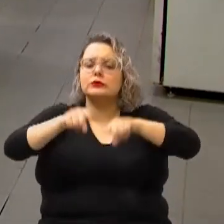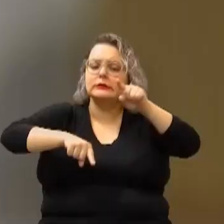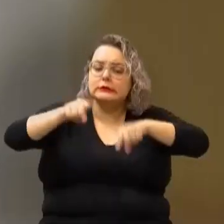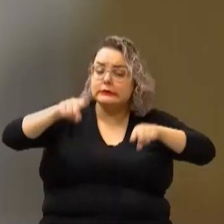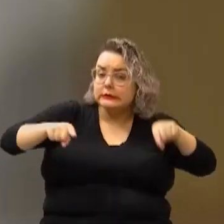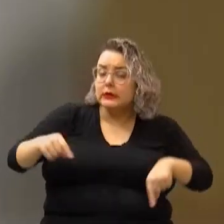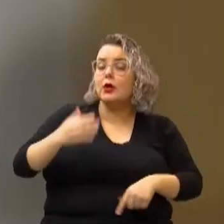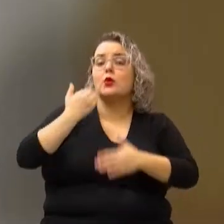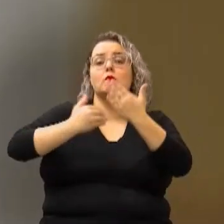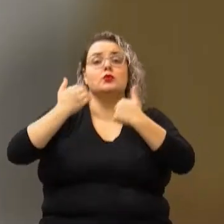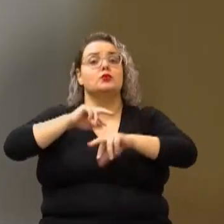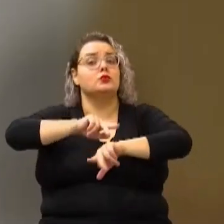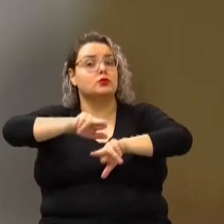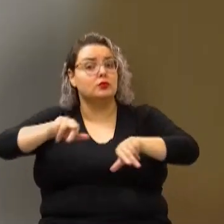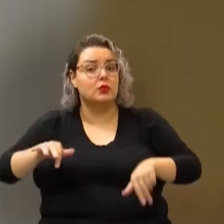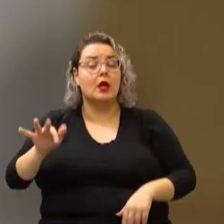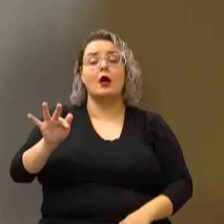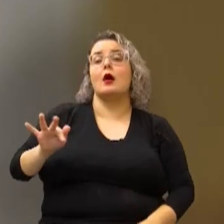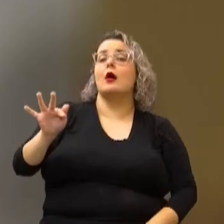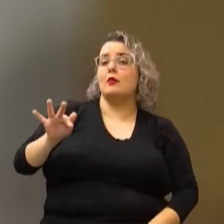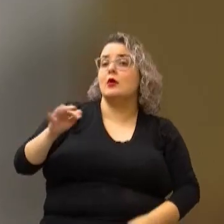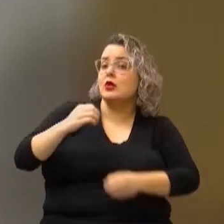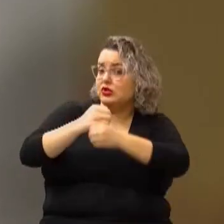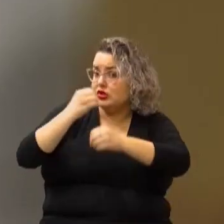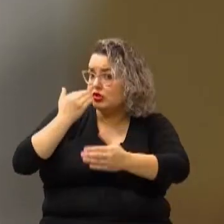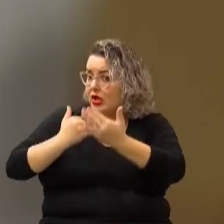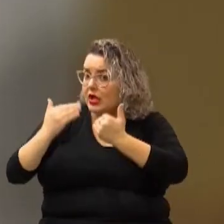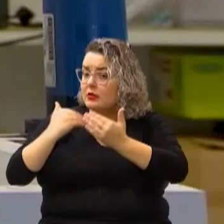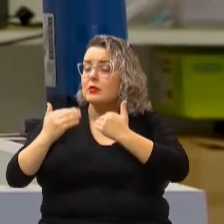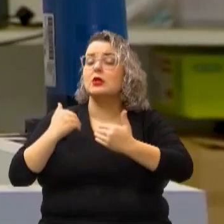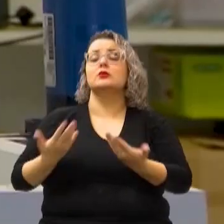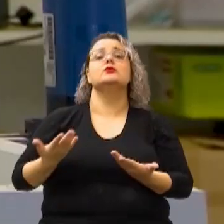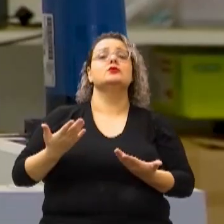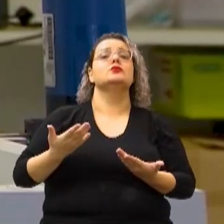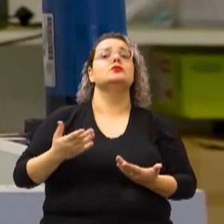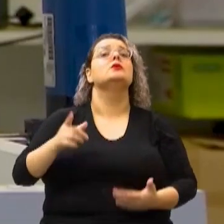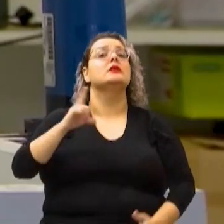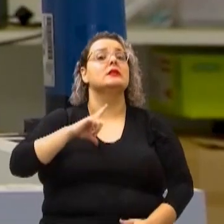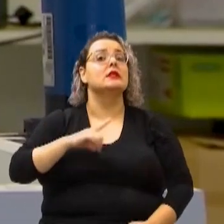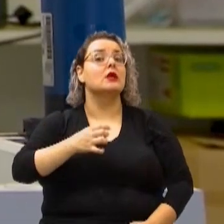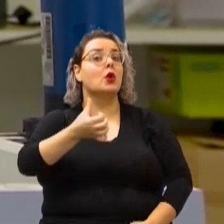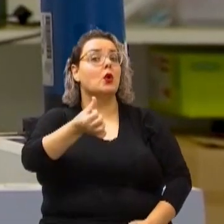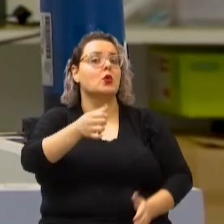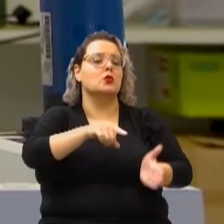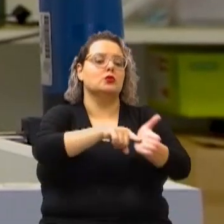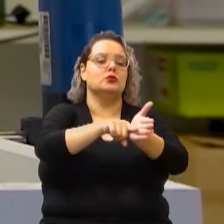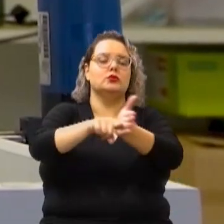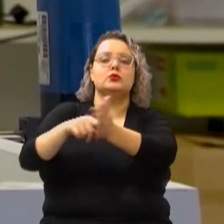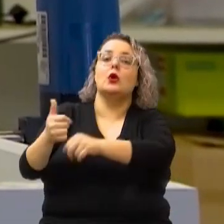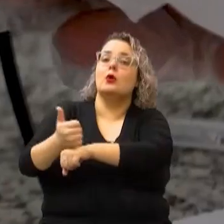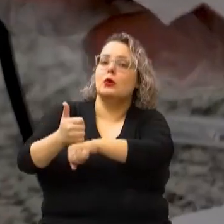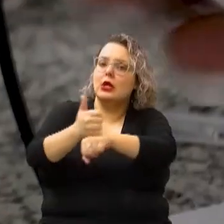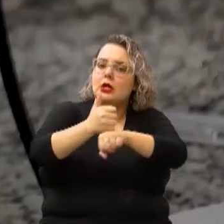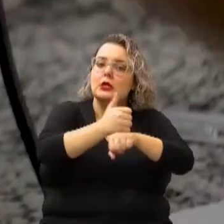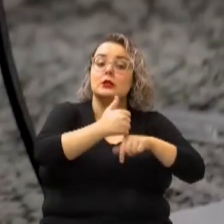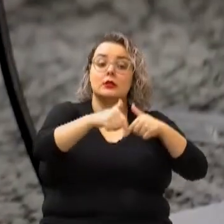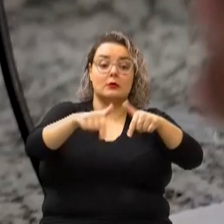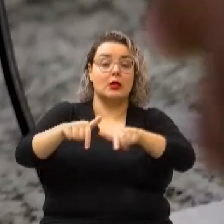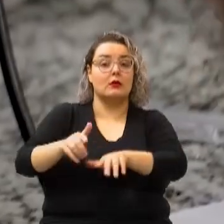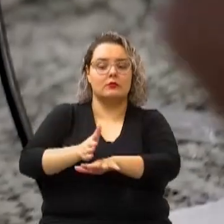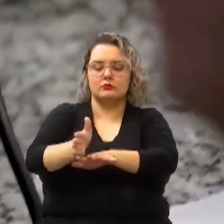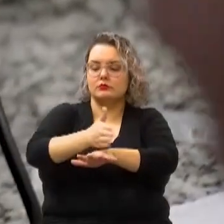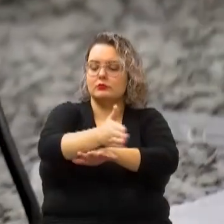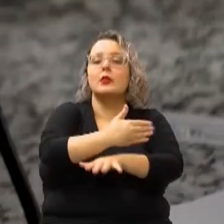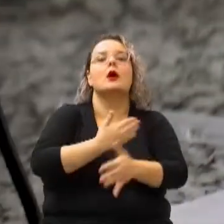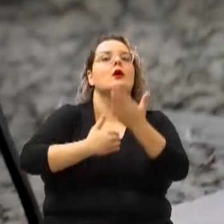possíveis alterações nos alimentos. A Faculdade de Engenharia de Alimentos conta com 6 pesquisadores trabalhando com